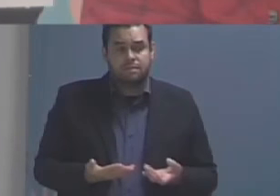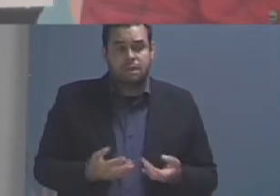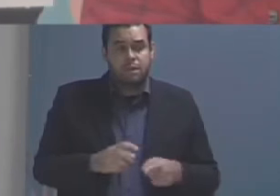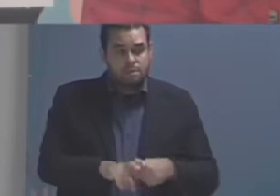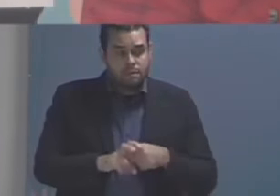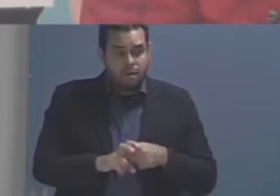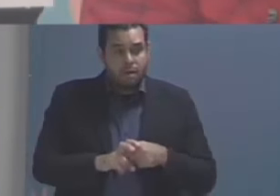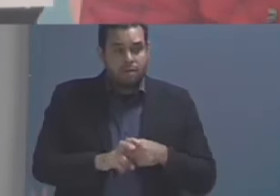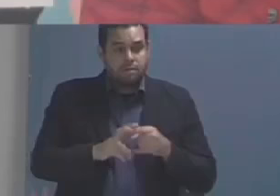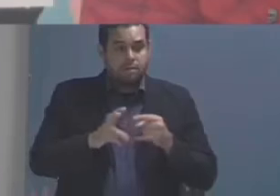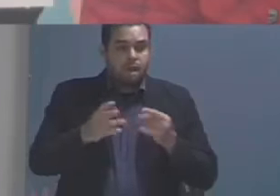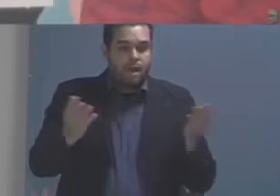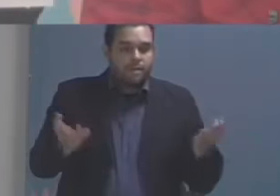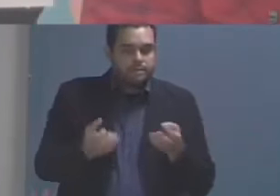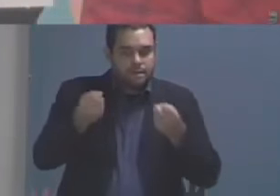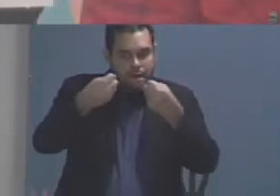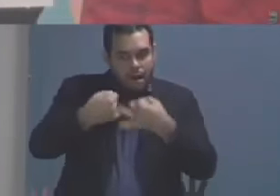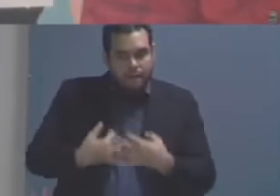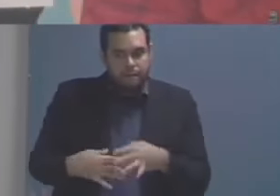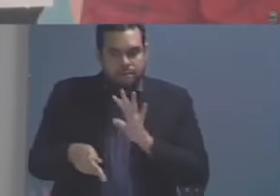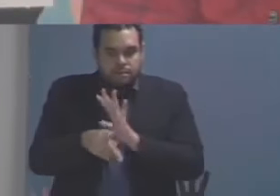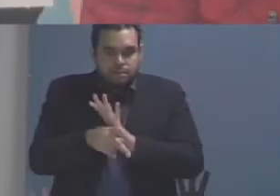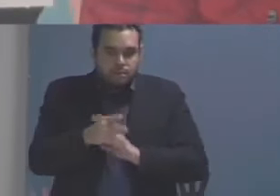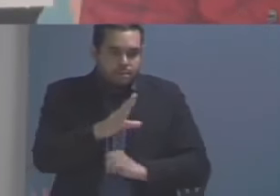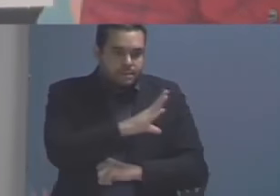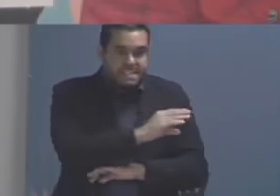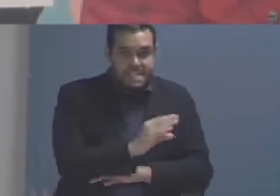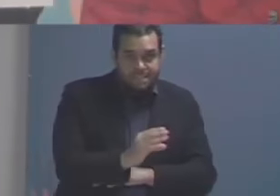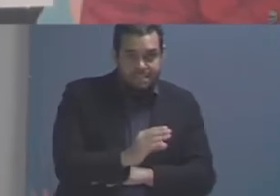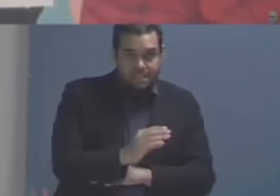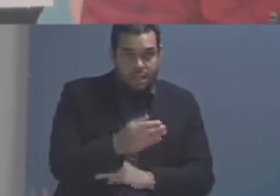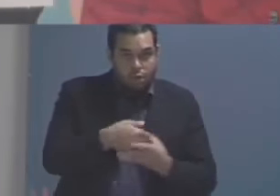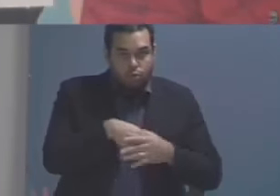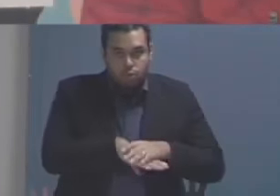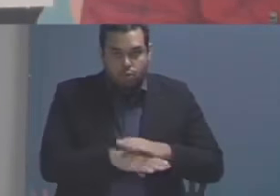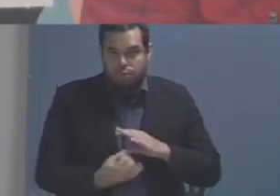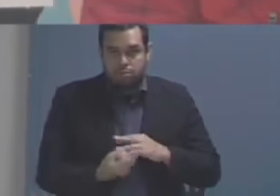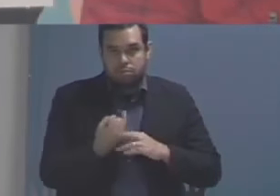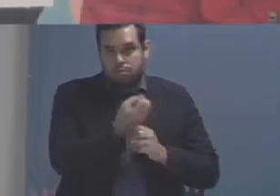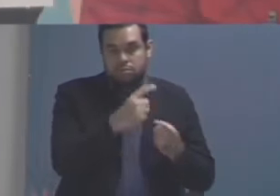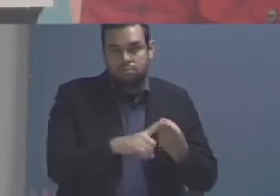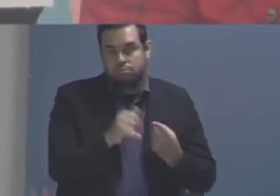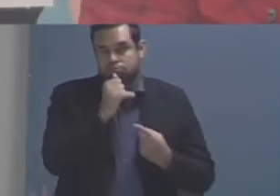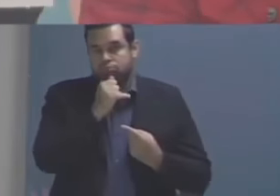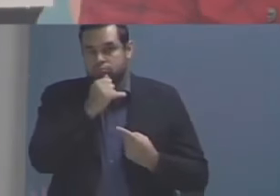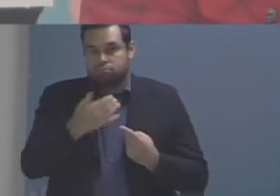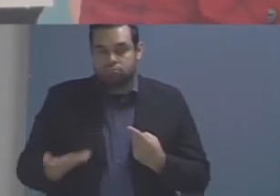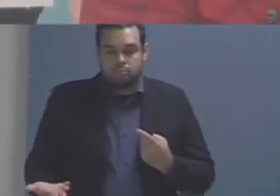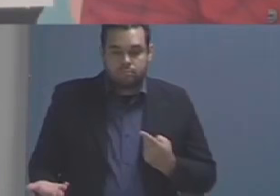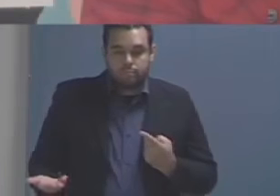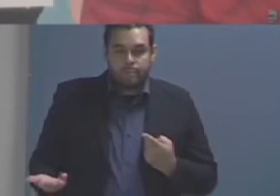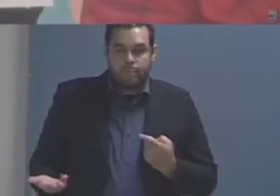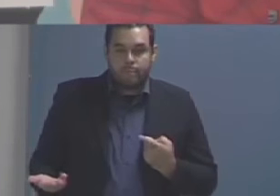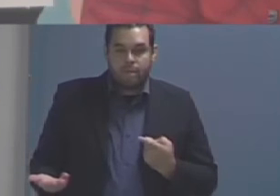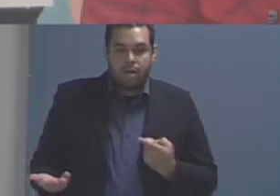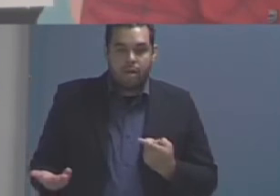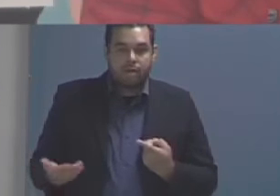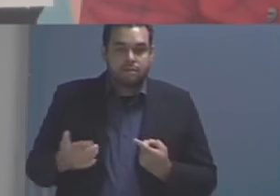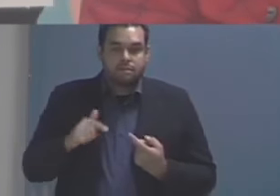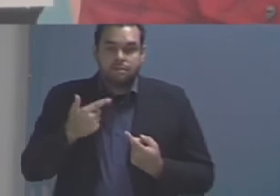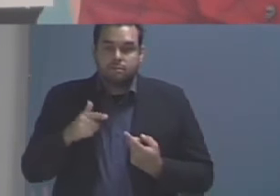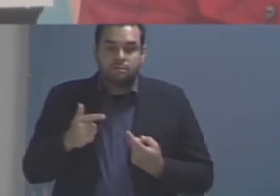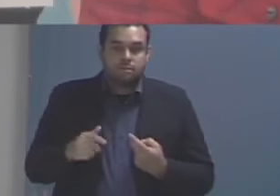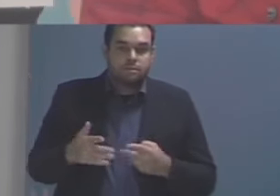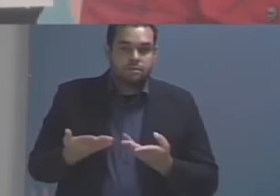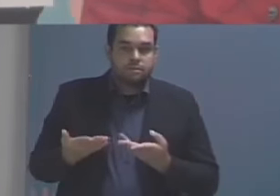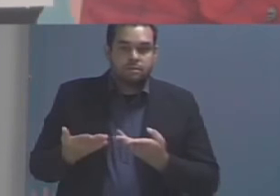nessa pregação cientificista, esconde coisas importantes. Esconde, por exemplo, que não é de só